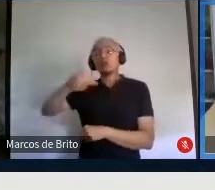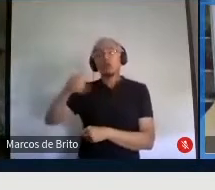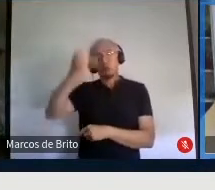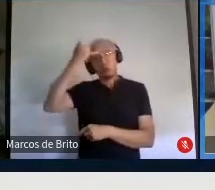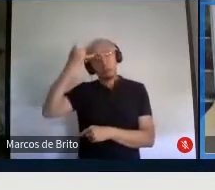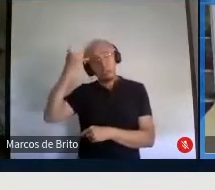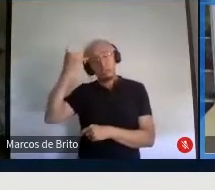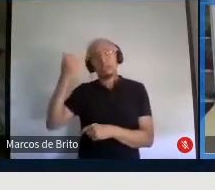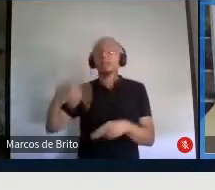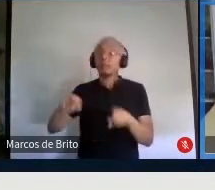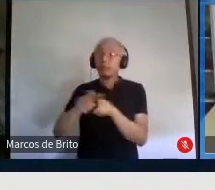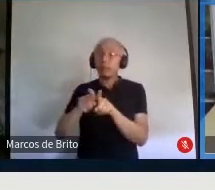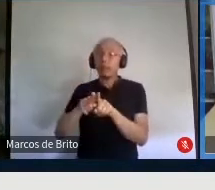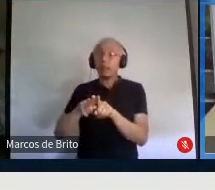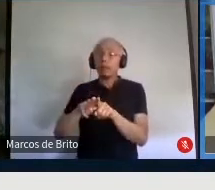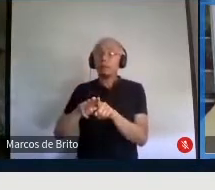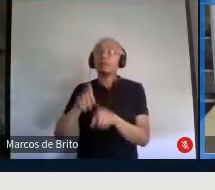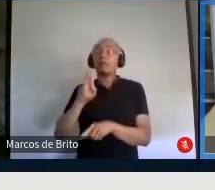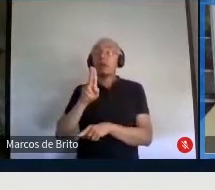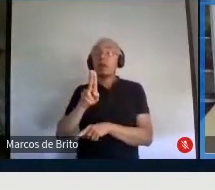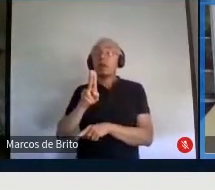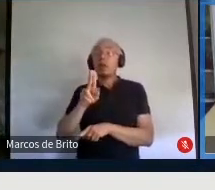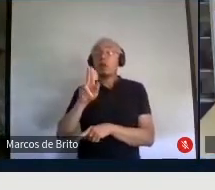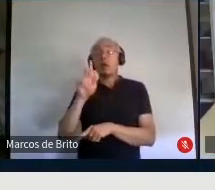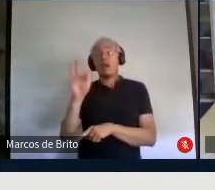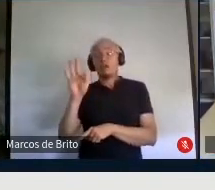Guimarães Faria, da Universidade Federal de Goiás.